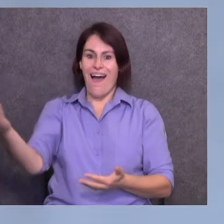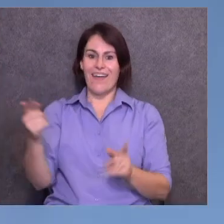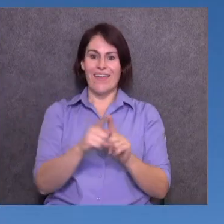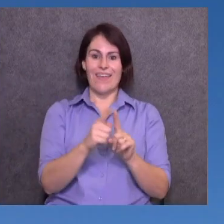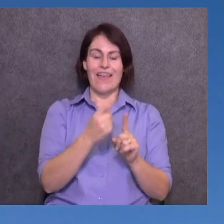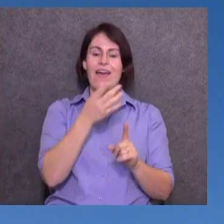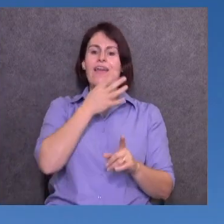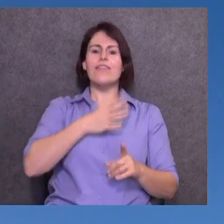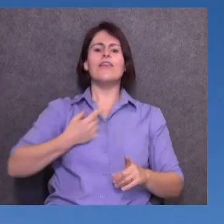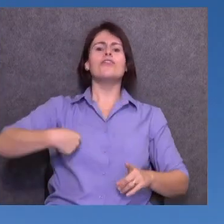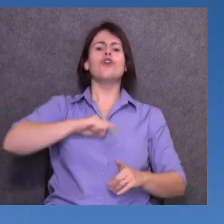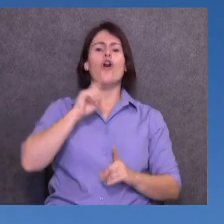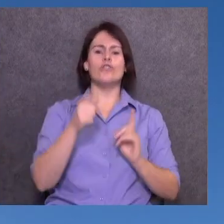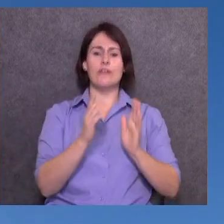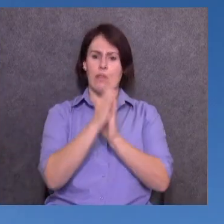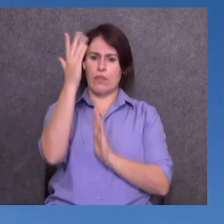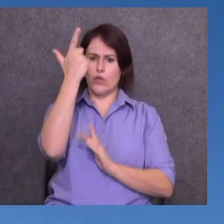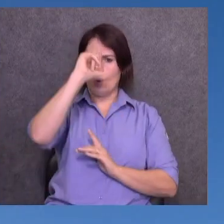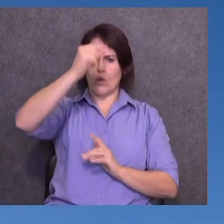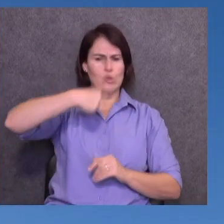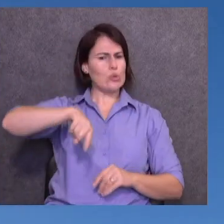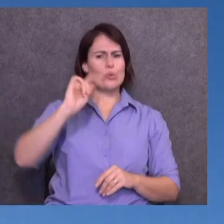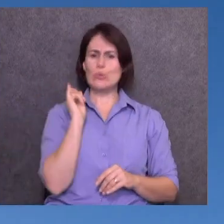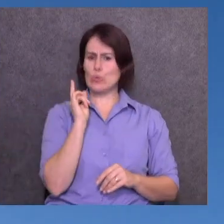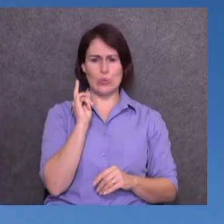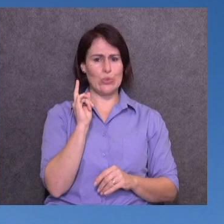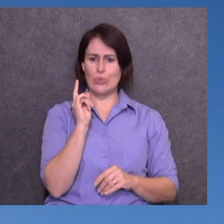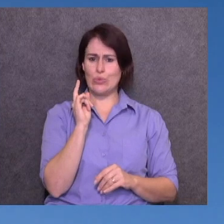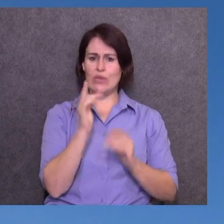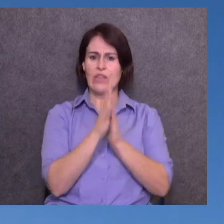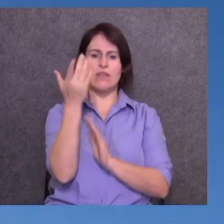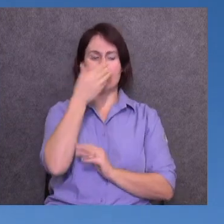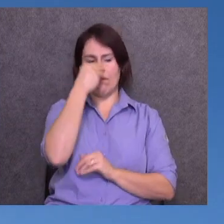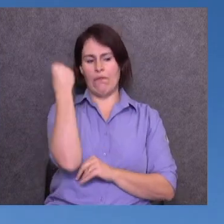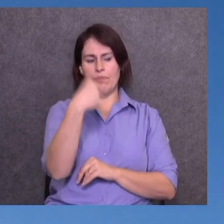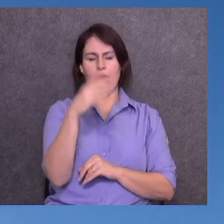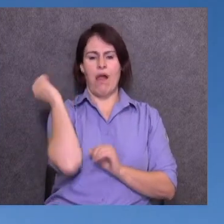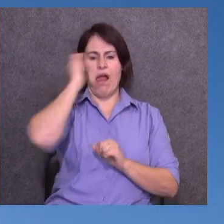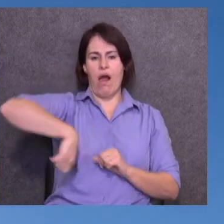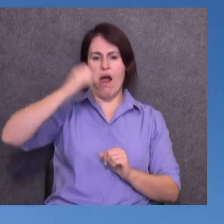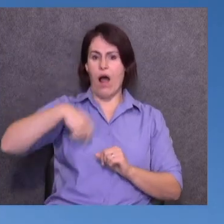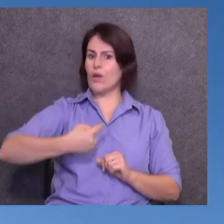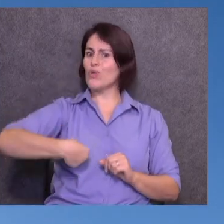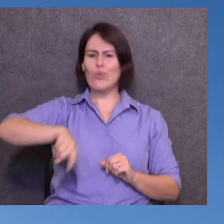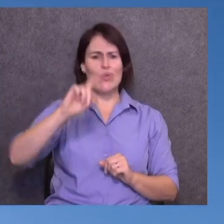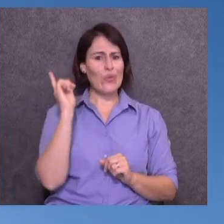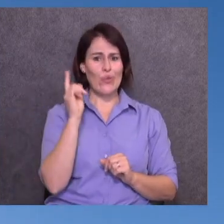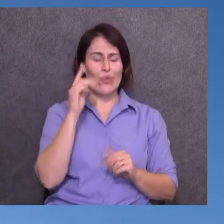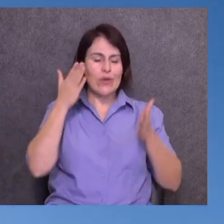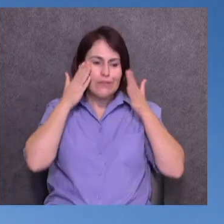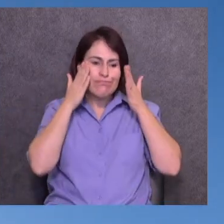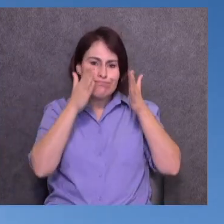dizem-nos que Deus não está longe. Ele não se alheia dos nossos percursos, das